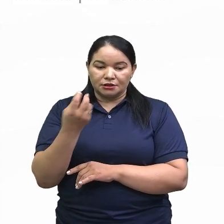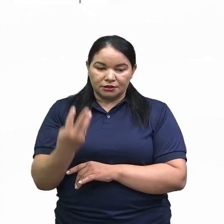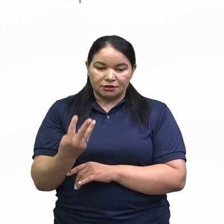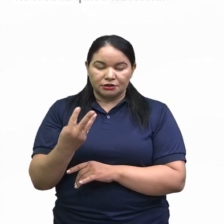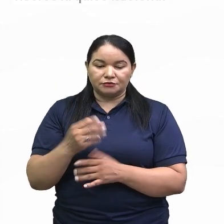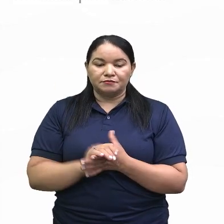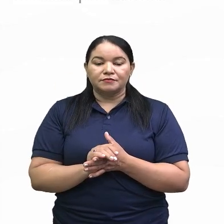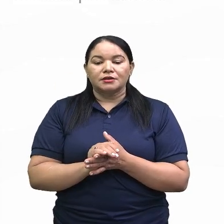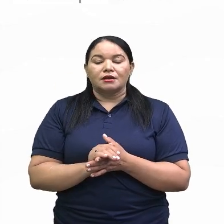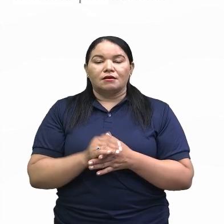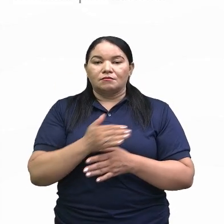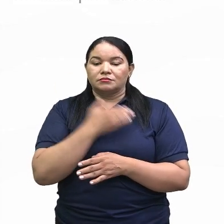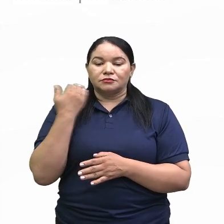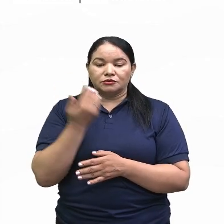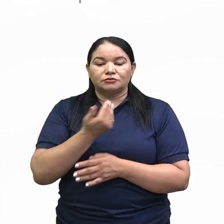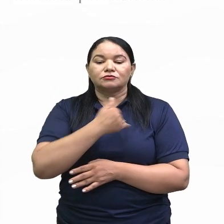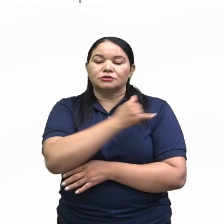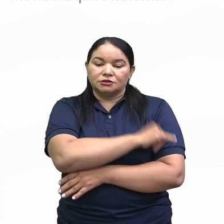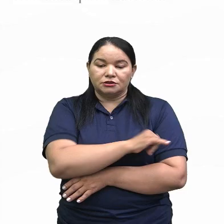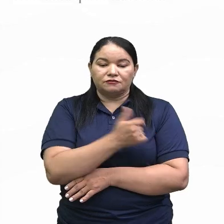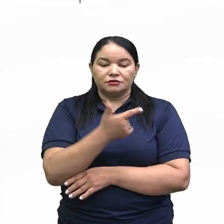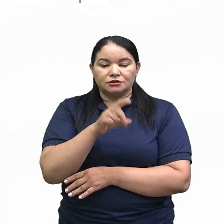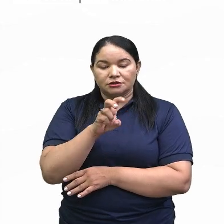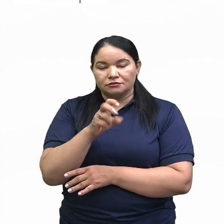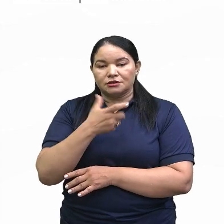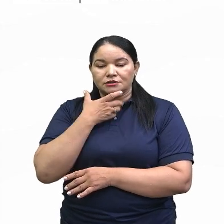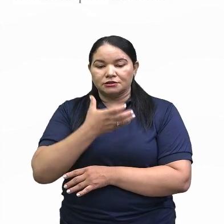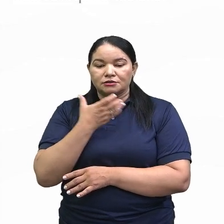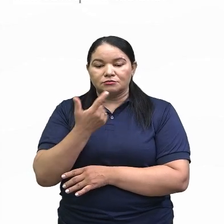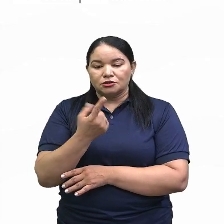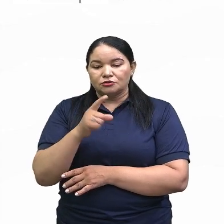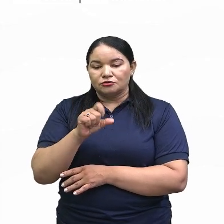1863. Faleceu no Rio de Janeiro em 25 de dezembro de